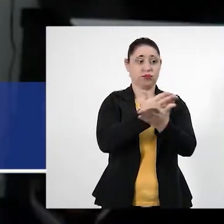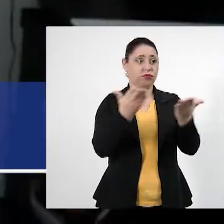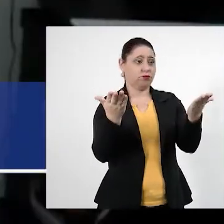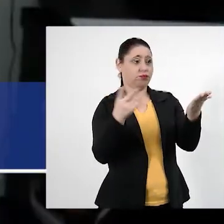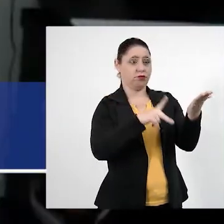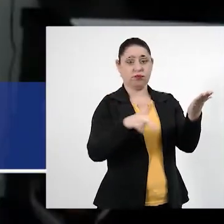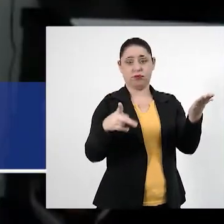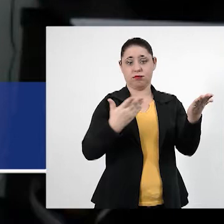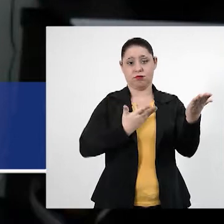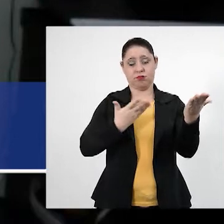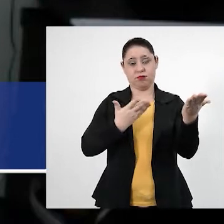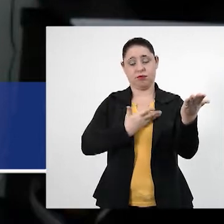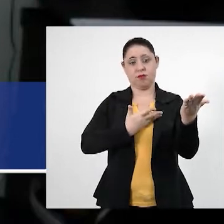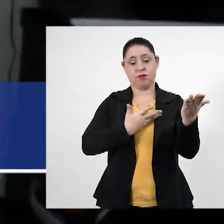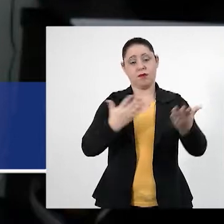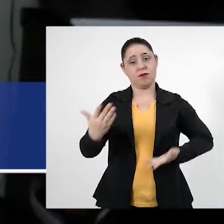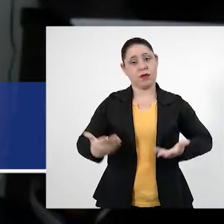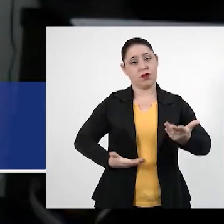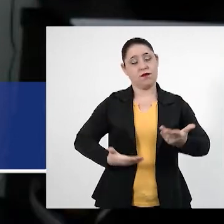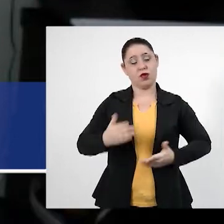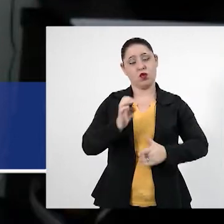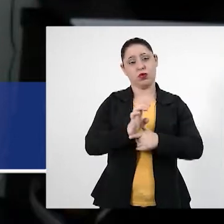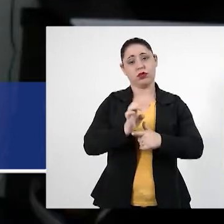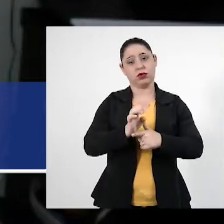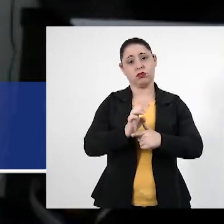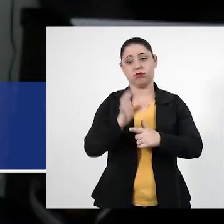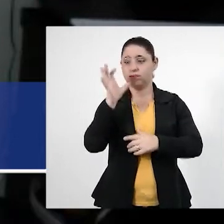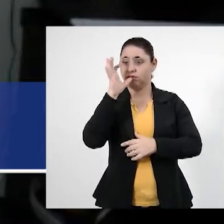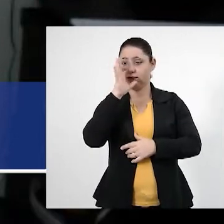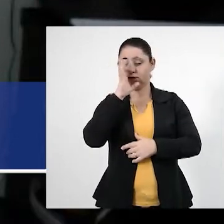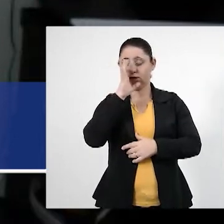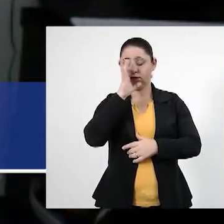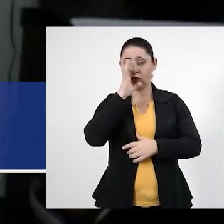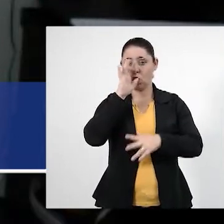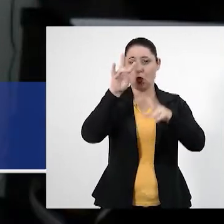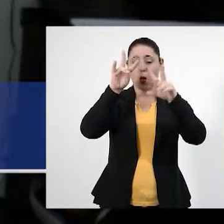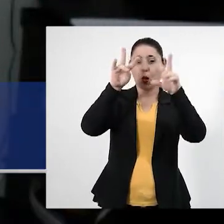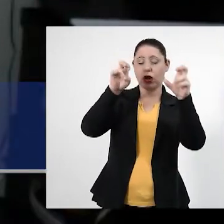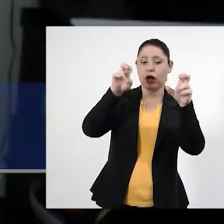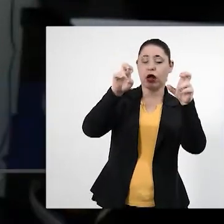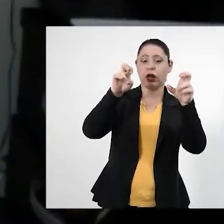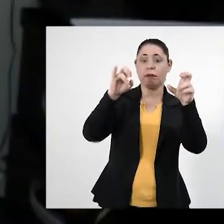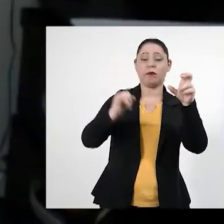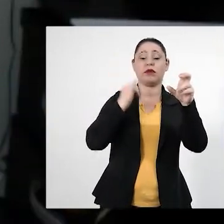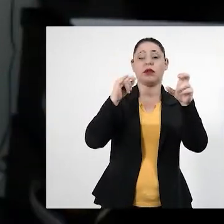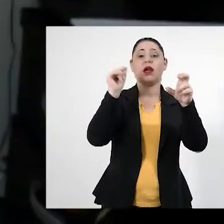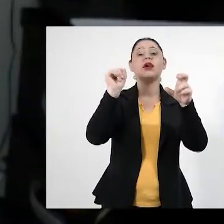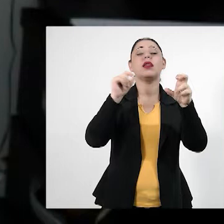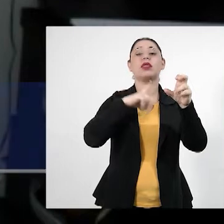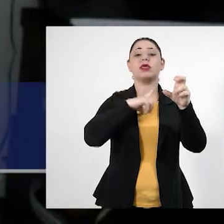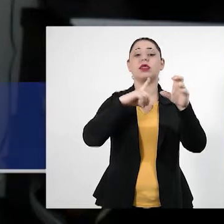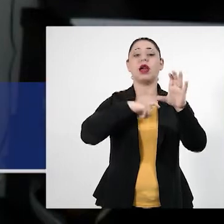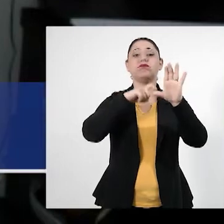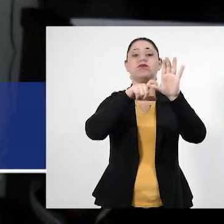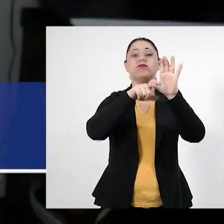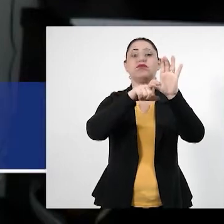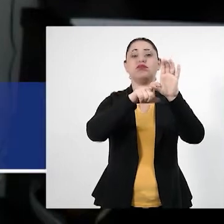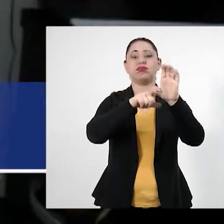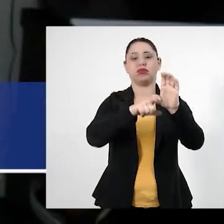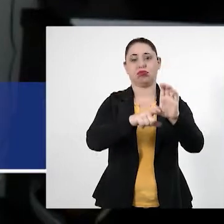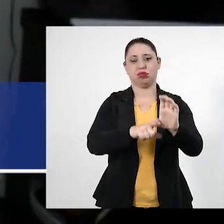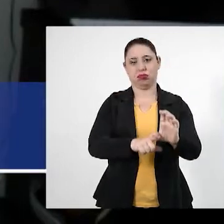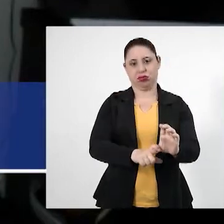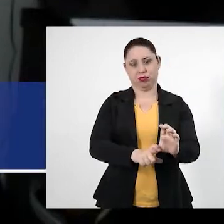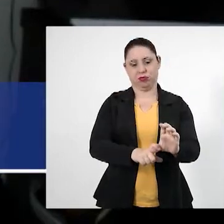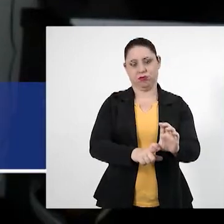senhor presidente, nobres colegas, servidores que nos assistem, o cerne da questão